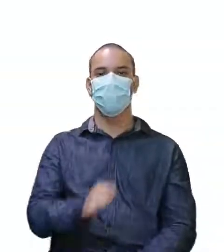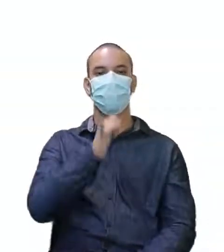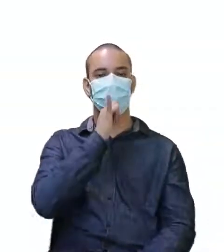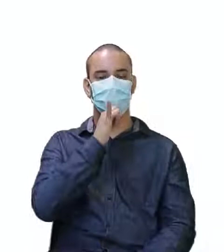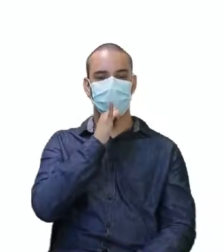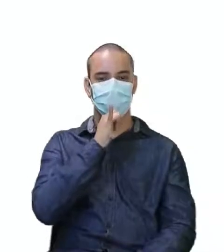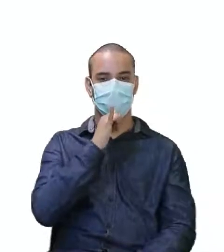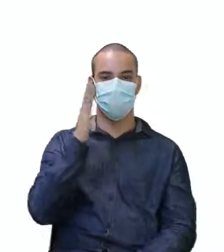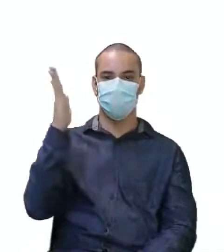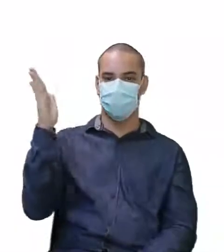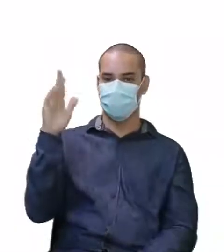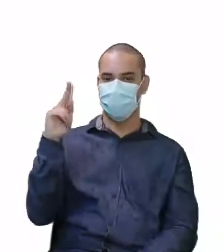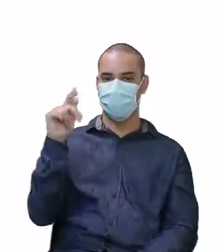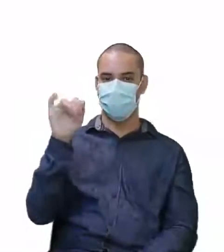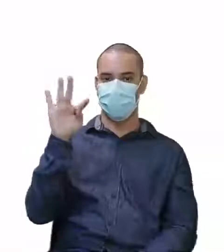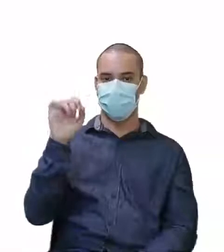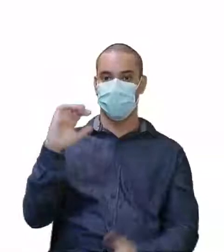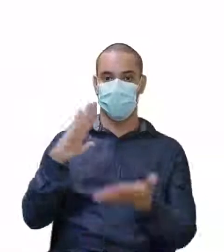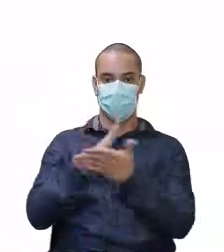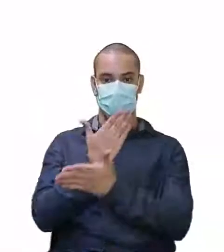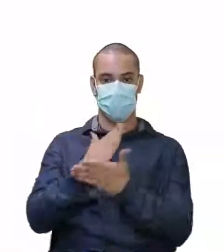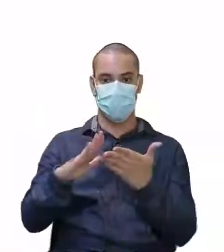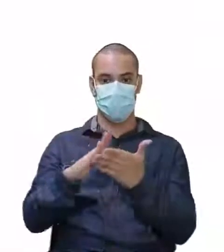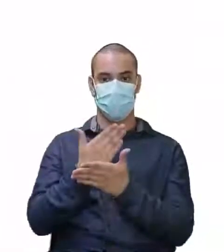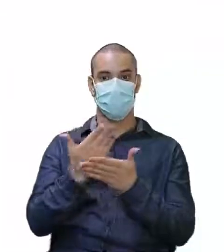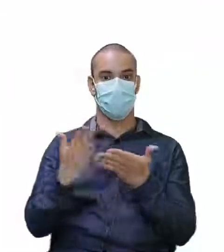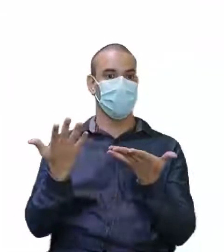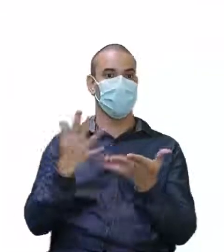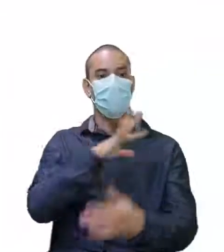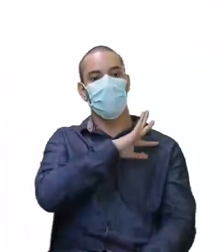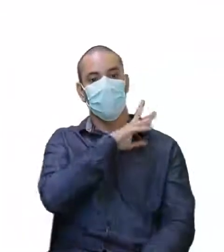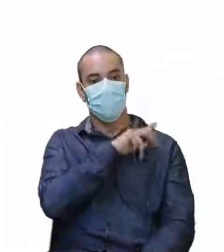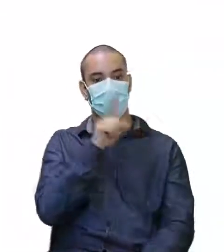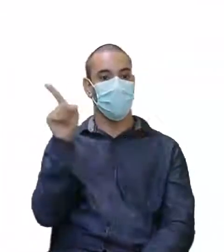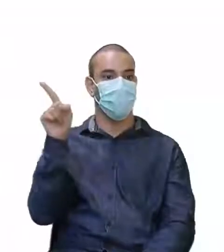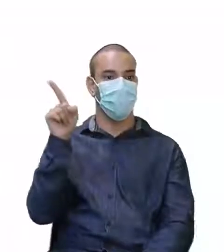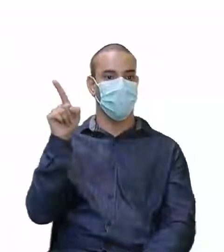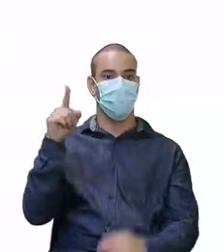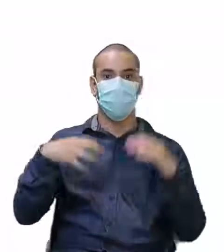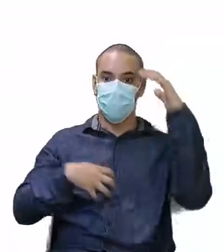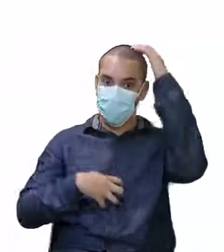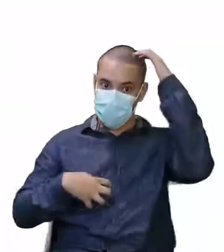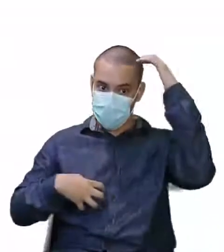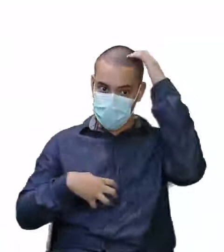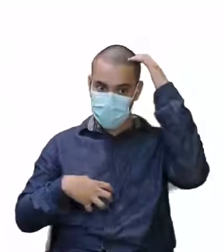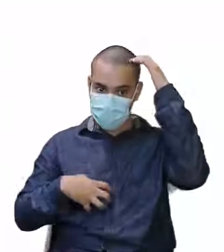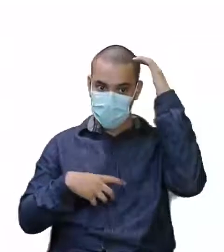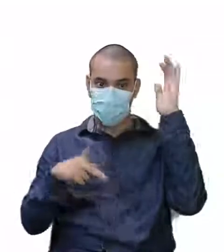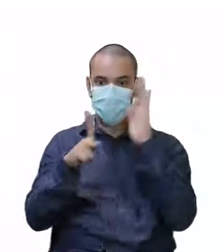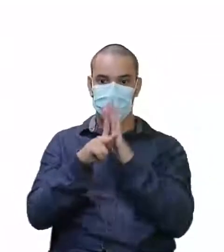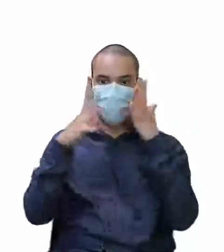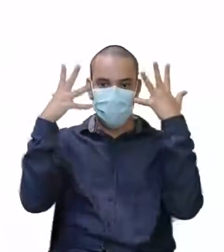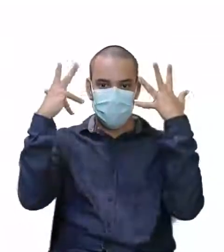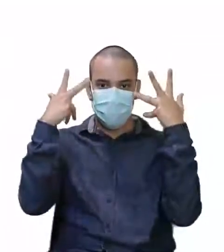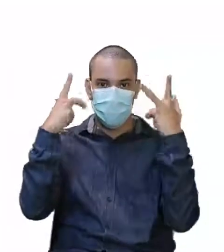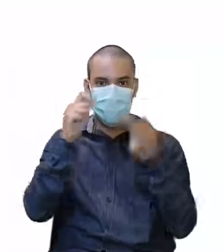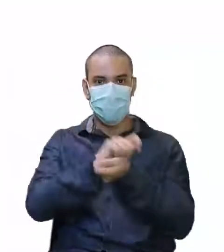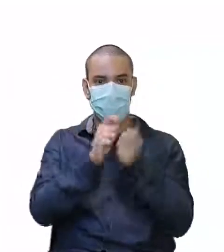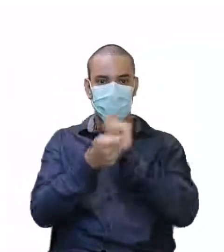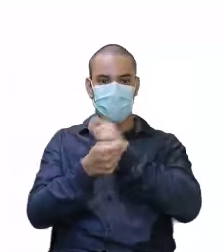Exemplos de hábitats em alguns animais. Mico-leão dourado, né? Aqui é um típico animal da Mata